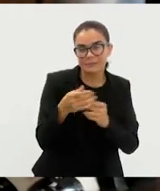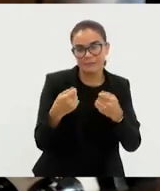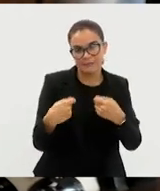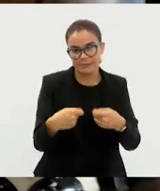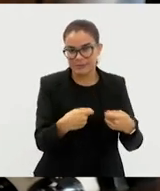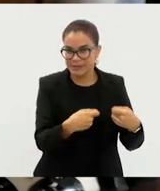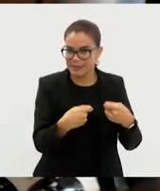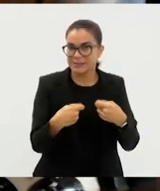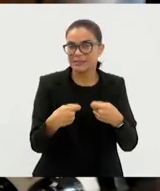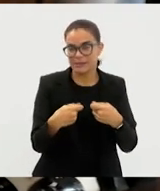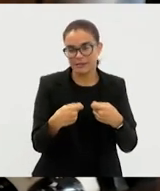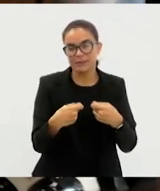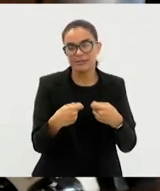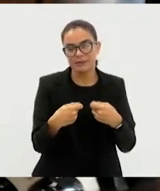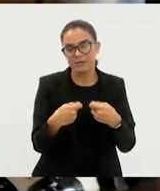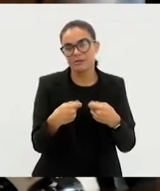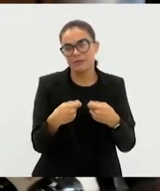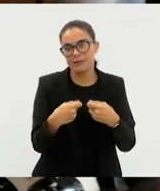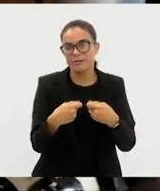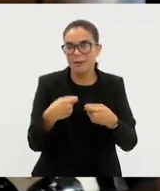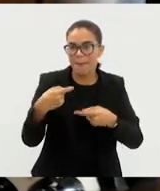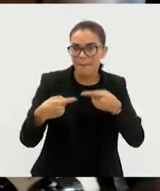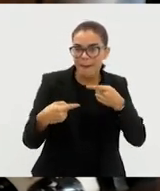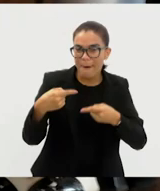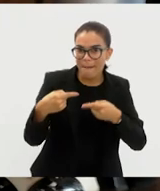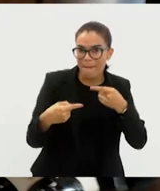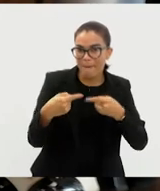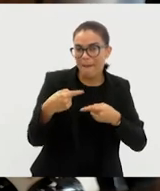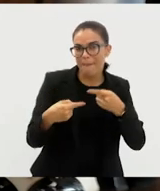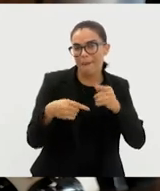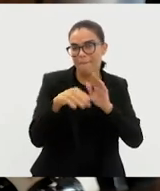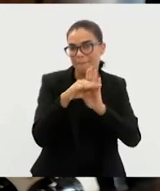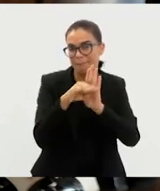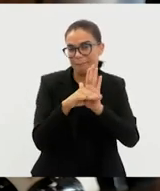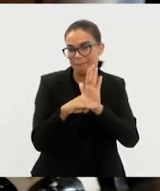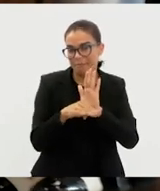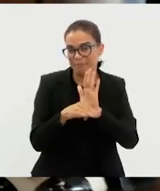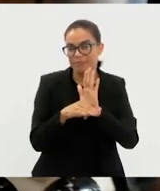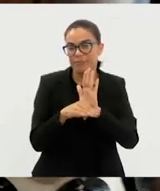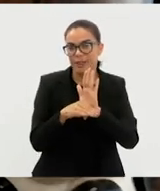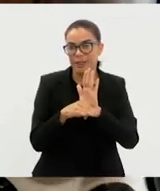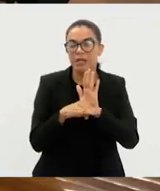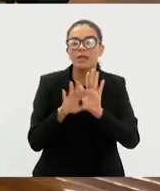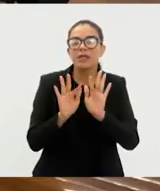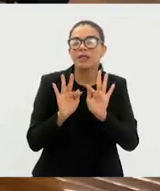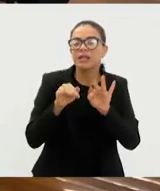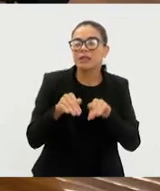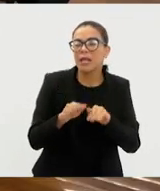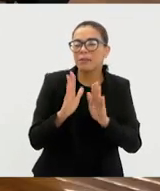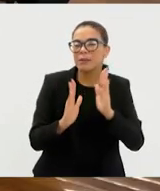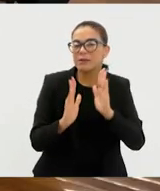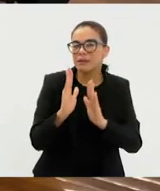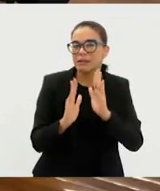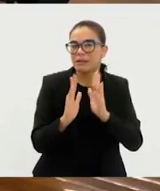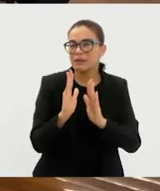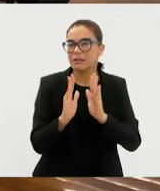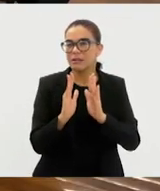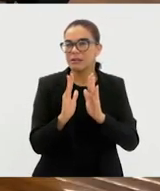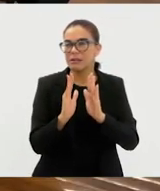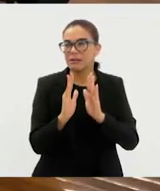trazer isso para a pauta. Vamos só pedir a... Termina quando, doutor Montese?